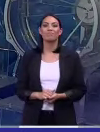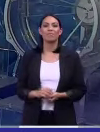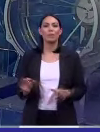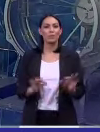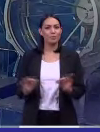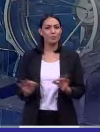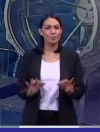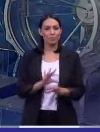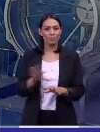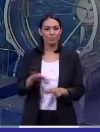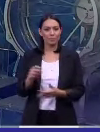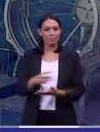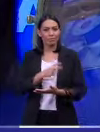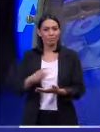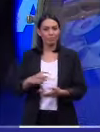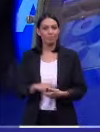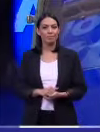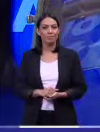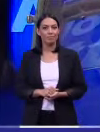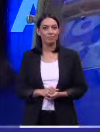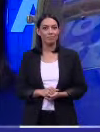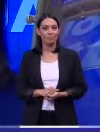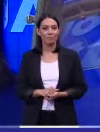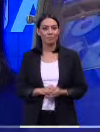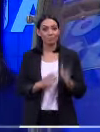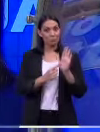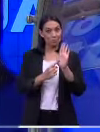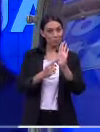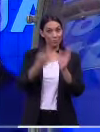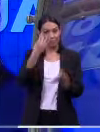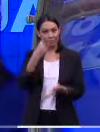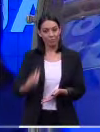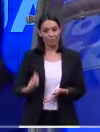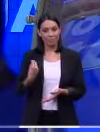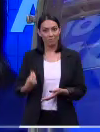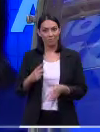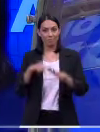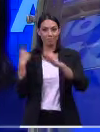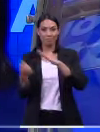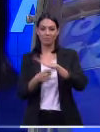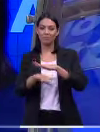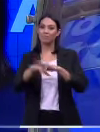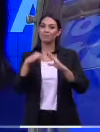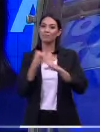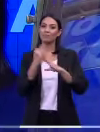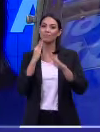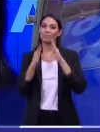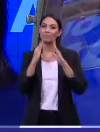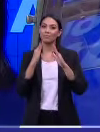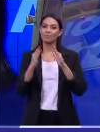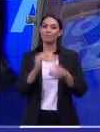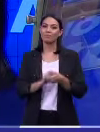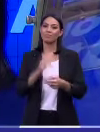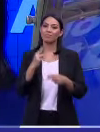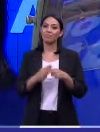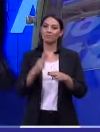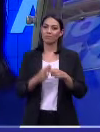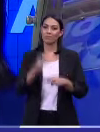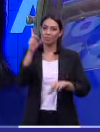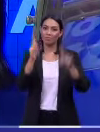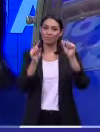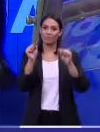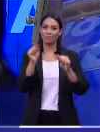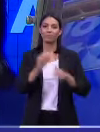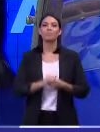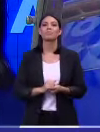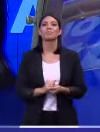Estão preparados para o sorteio da Quina? Estamos no ar, ao vivo, nos perfis da Caixa, no Facebook, no YouTube e também nas mídias sociais